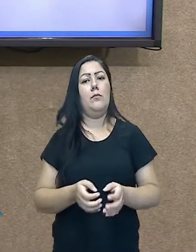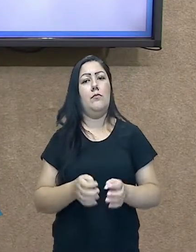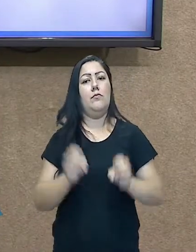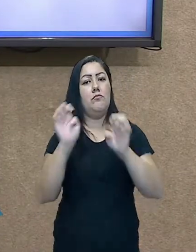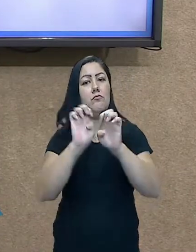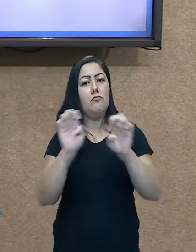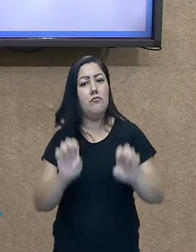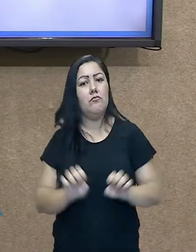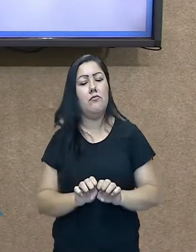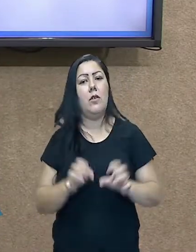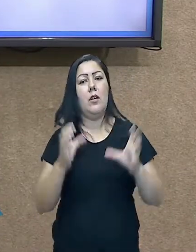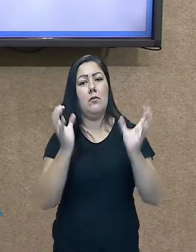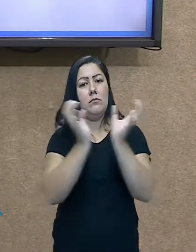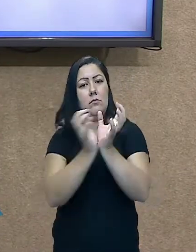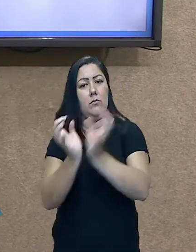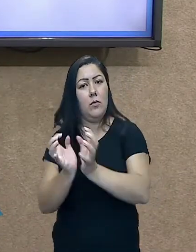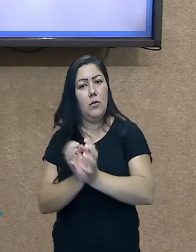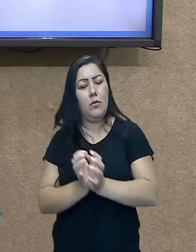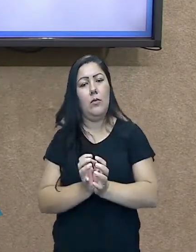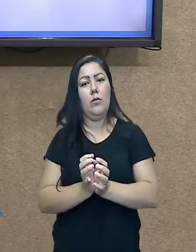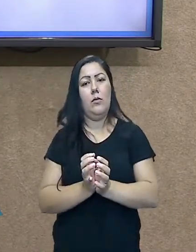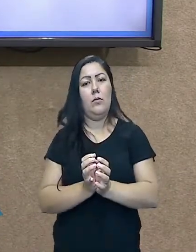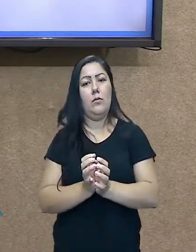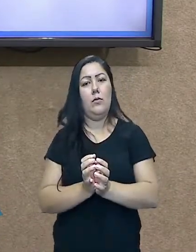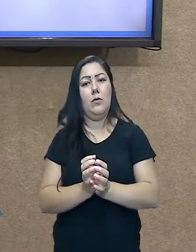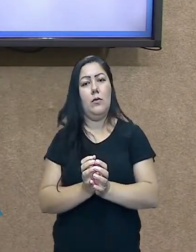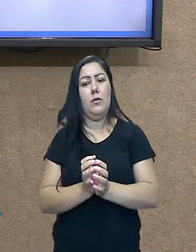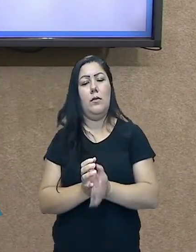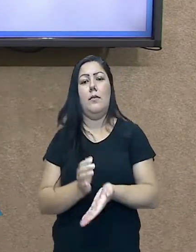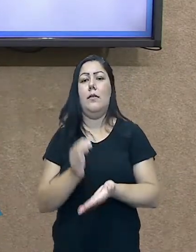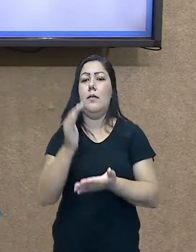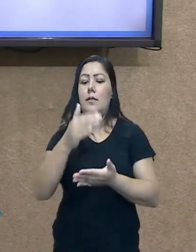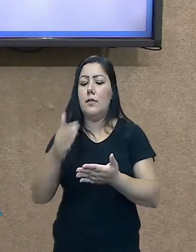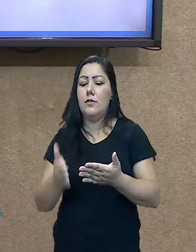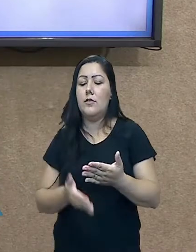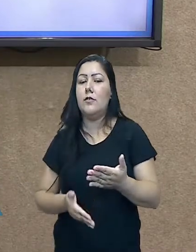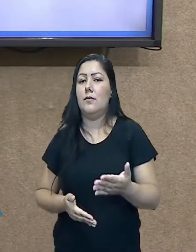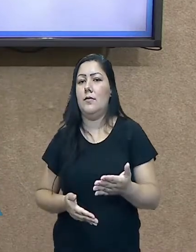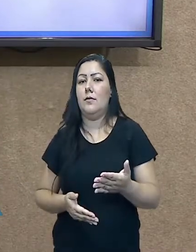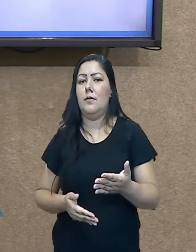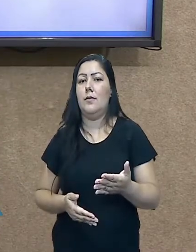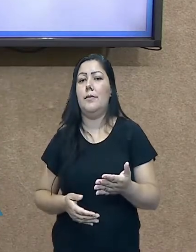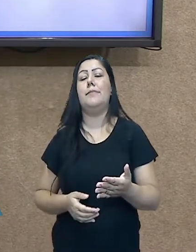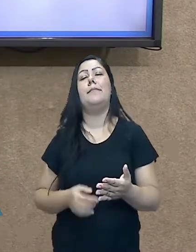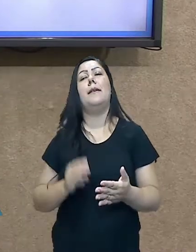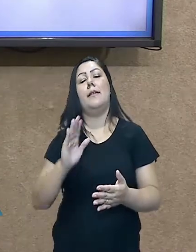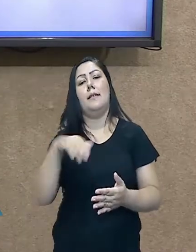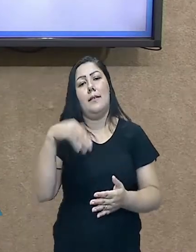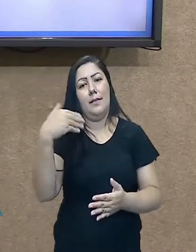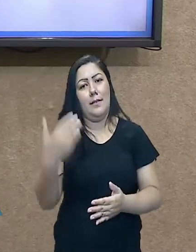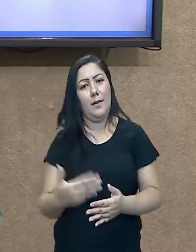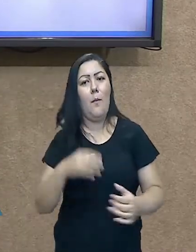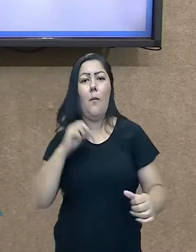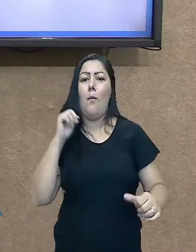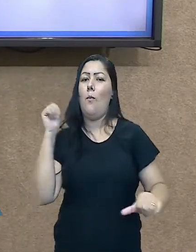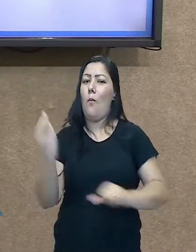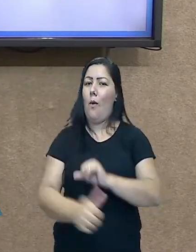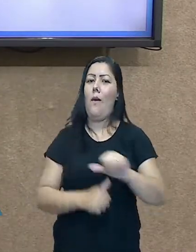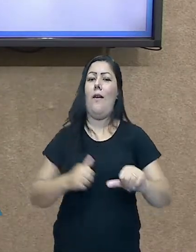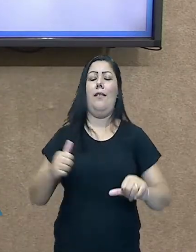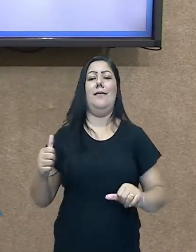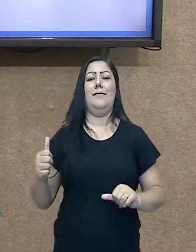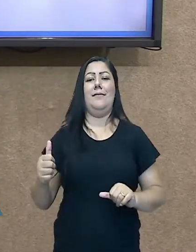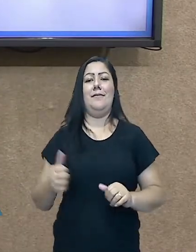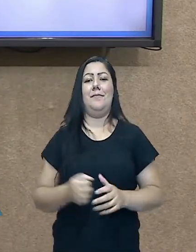tinham seus grupos e as suas divisões. Mas tudo isso foi mudado ao longo da história, da nossa